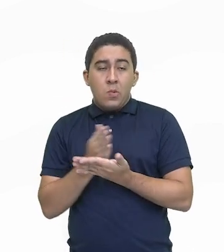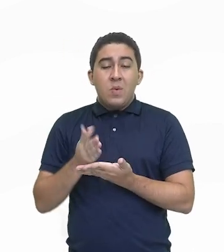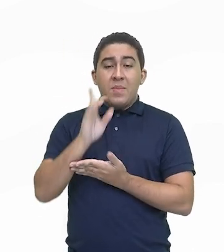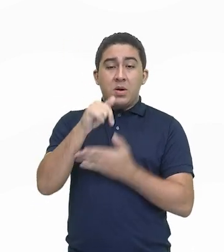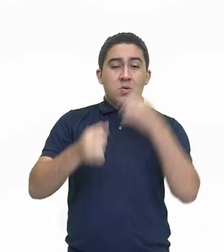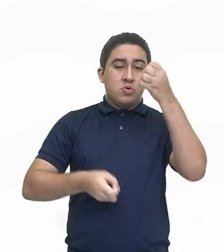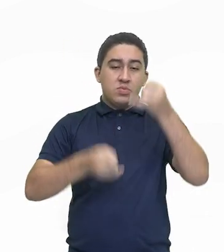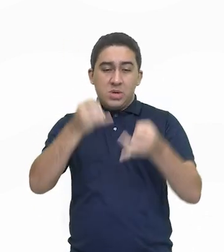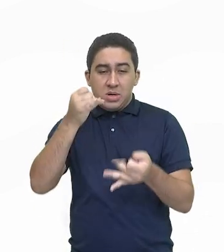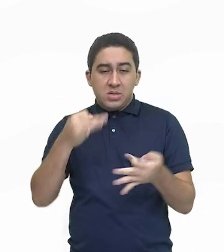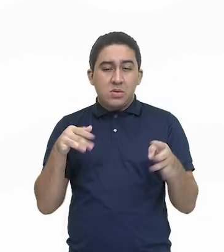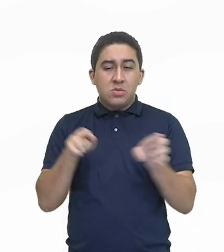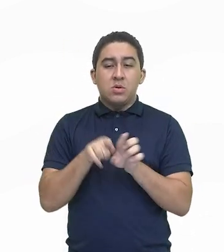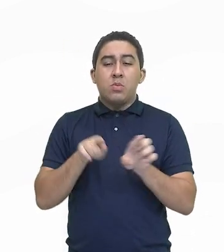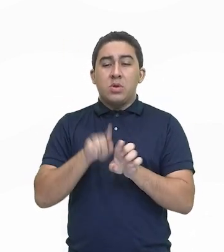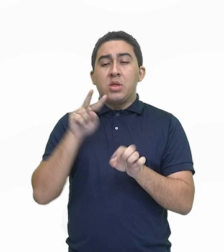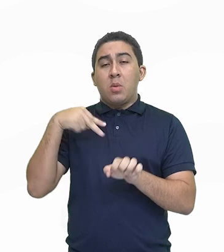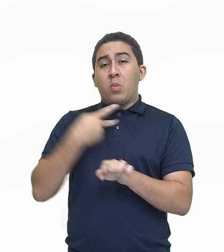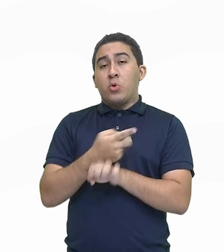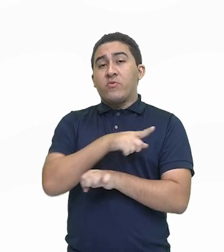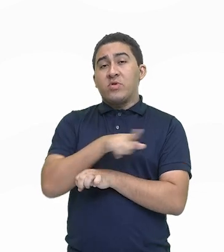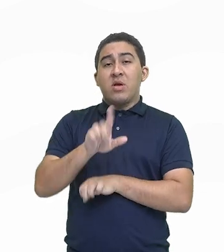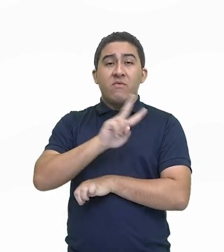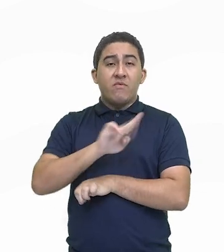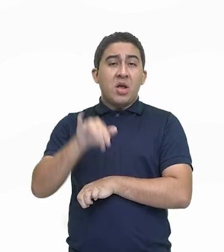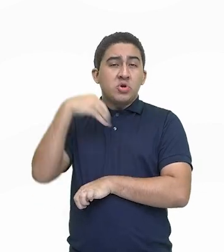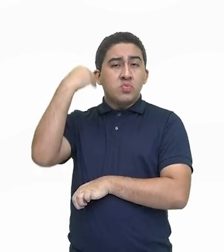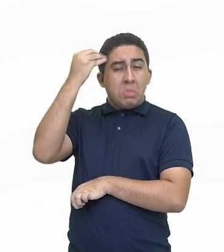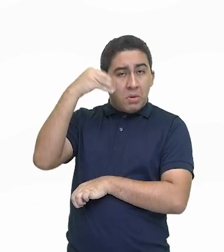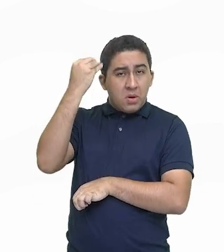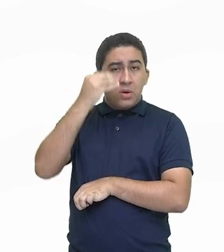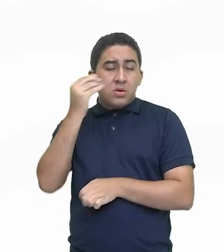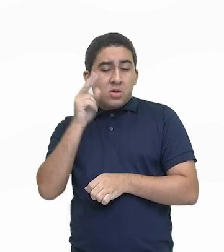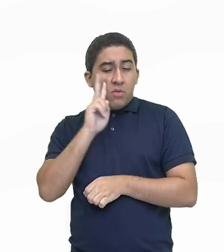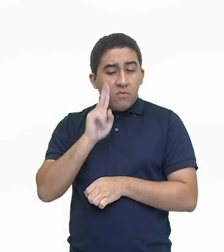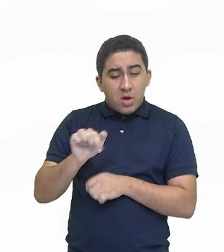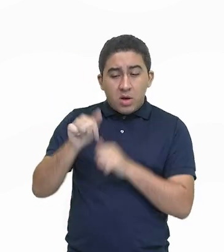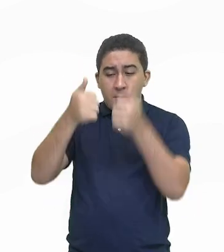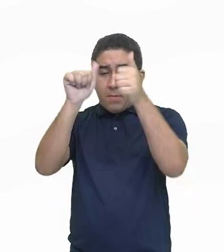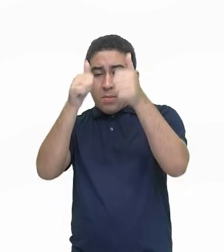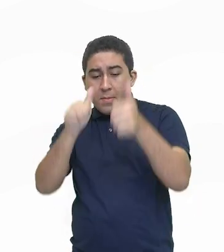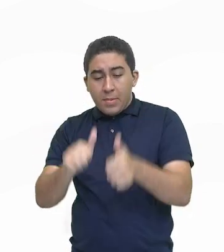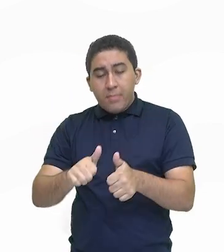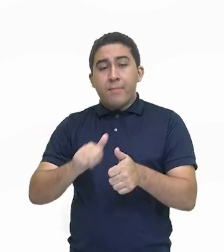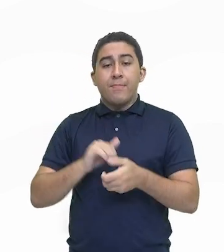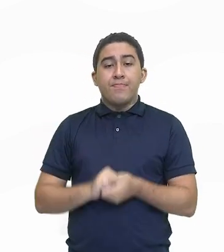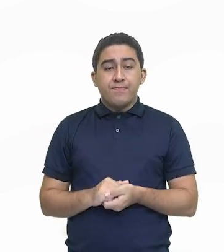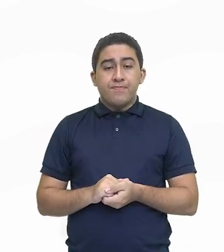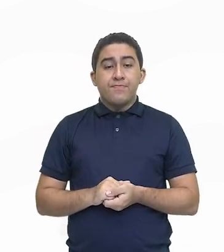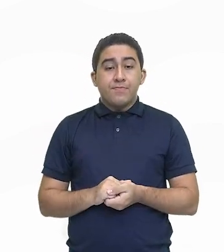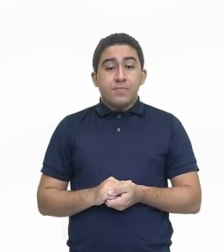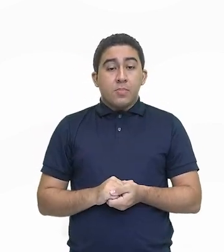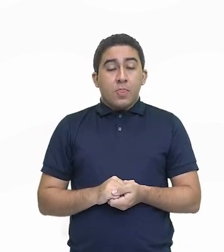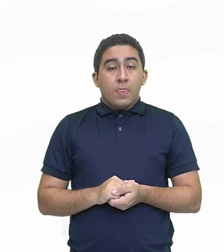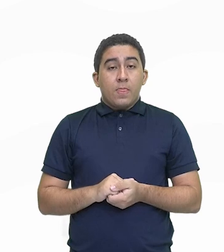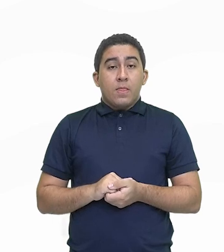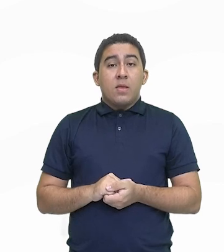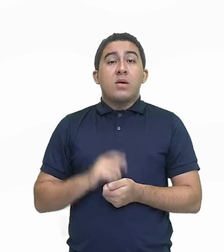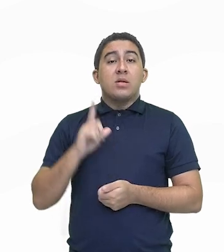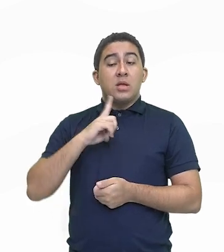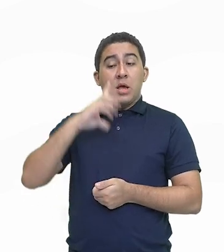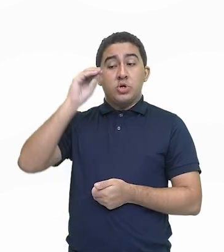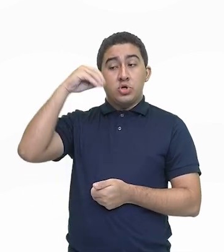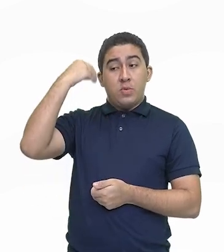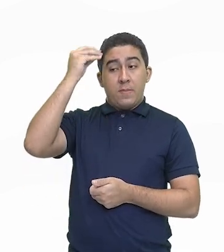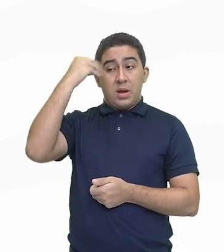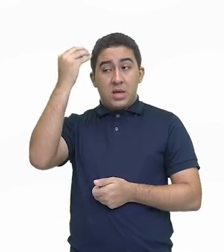explicações, que você vai testando ali, fazendo observações a respeito. Aí, a partir dessa